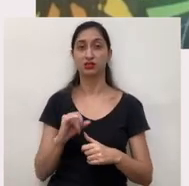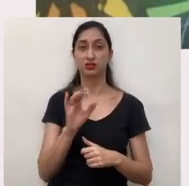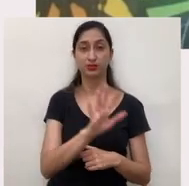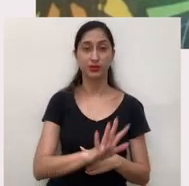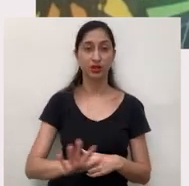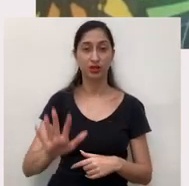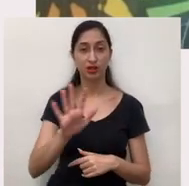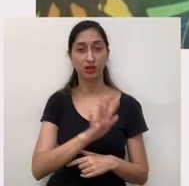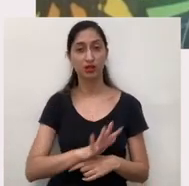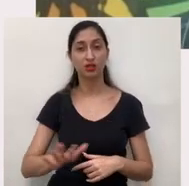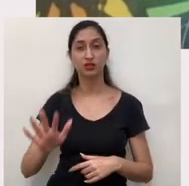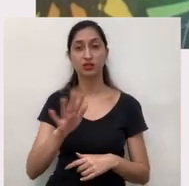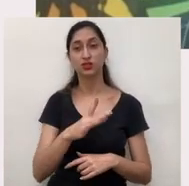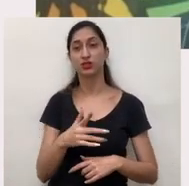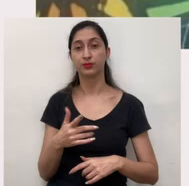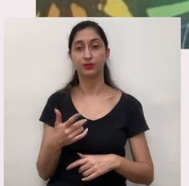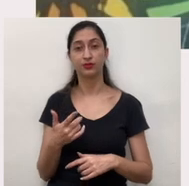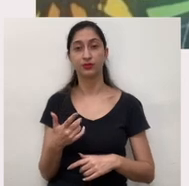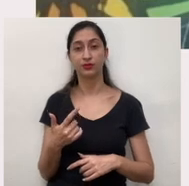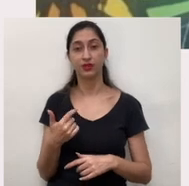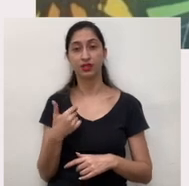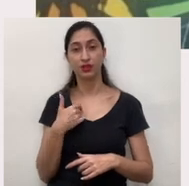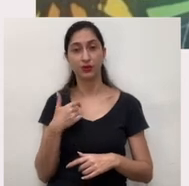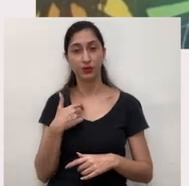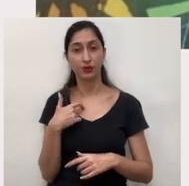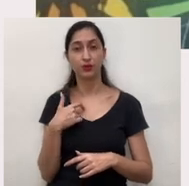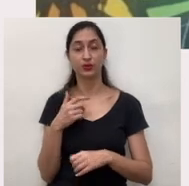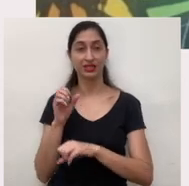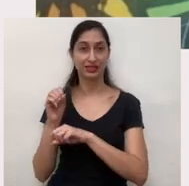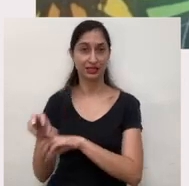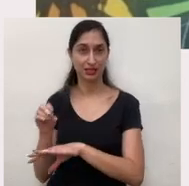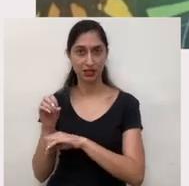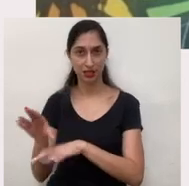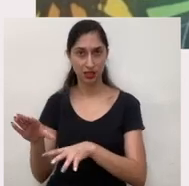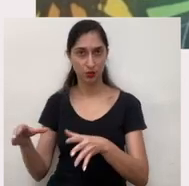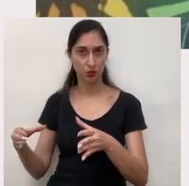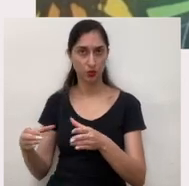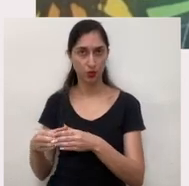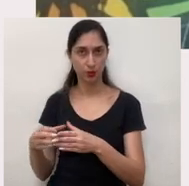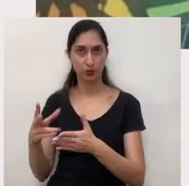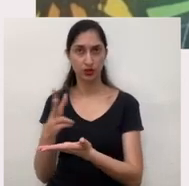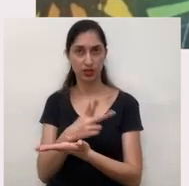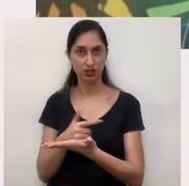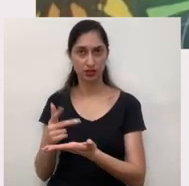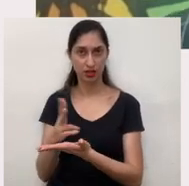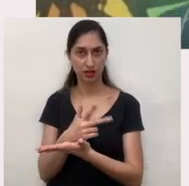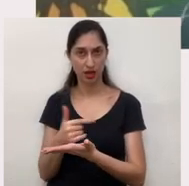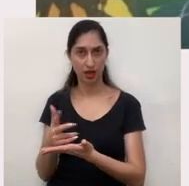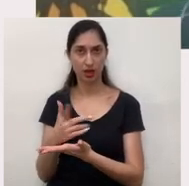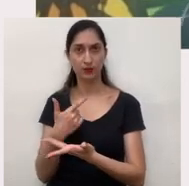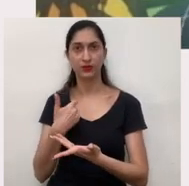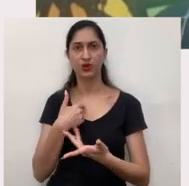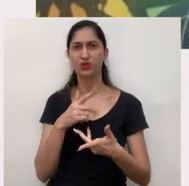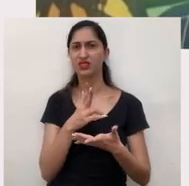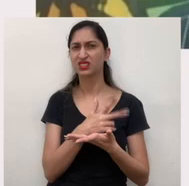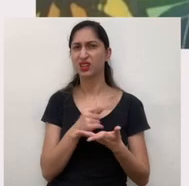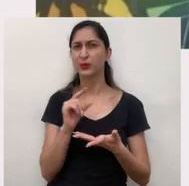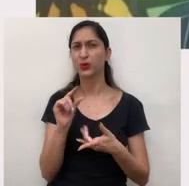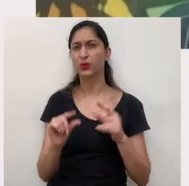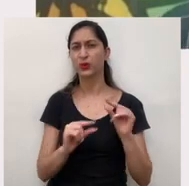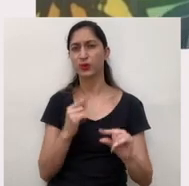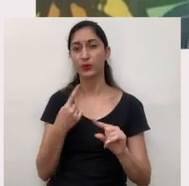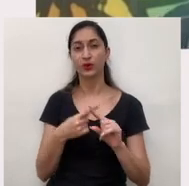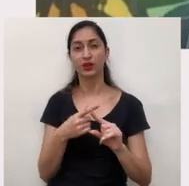Assim, eu não desenhei, assim, eu capacitei a equipe para desenhar, eu mesma desenhei muito pouco, porque eu estava